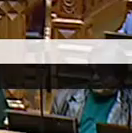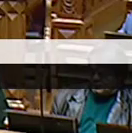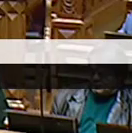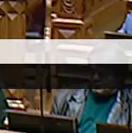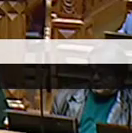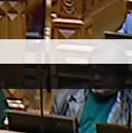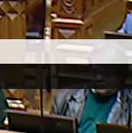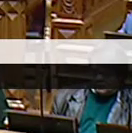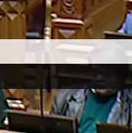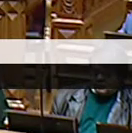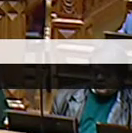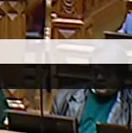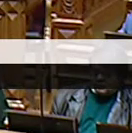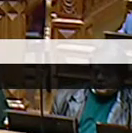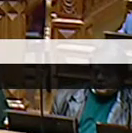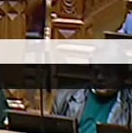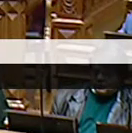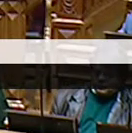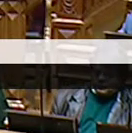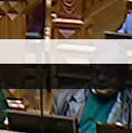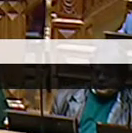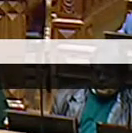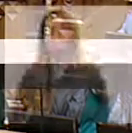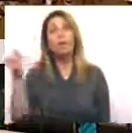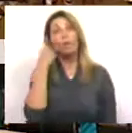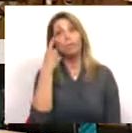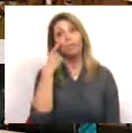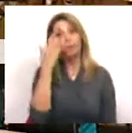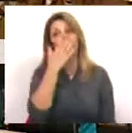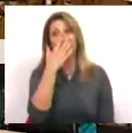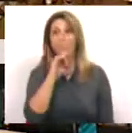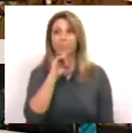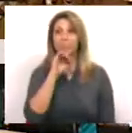Vamos ver se conseguimos cumprir.